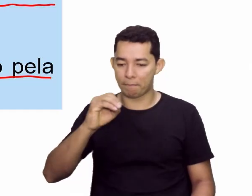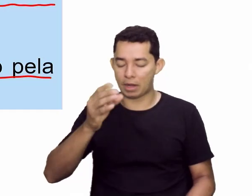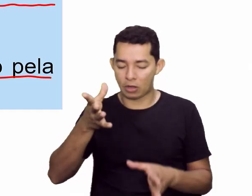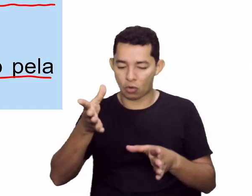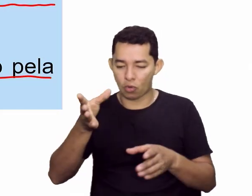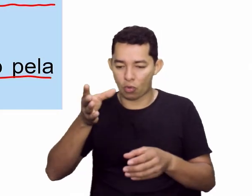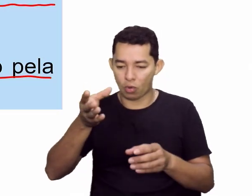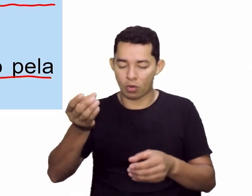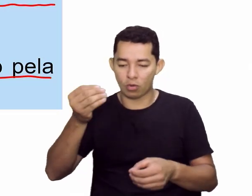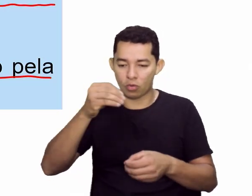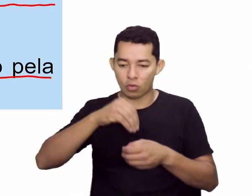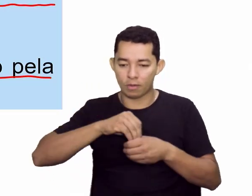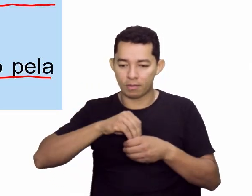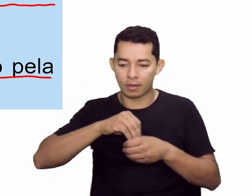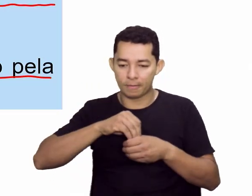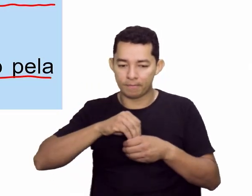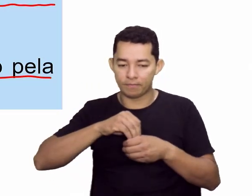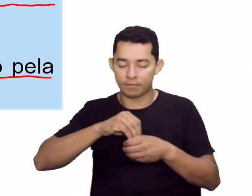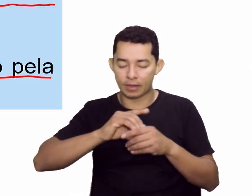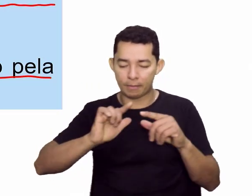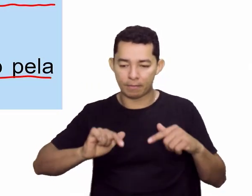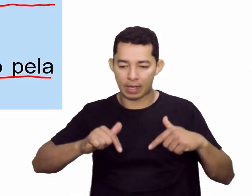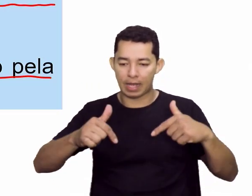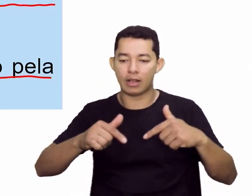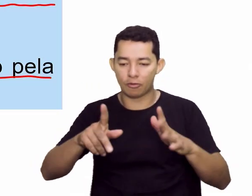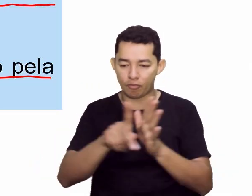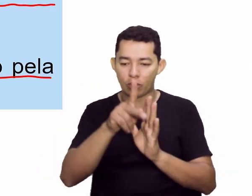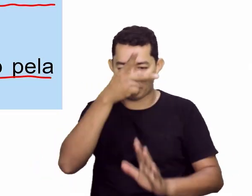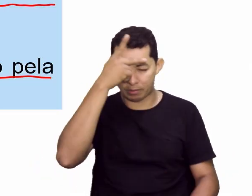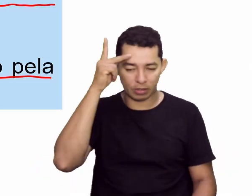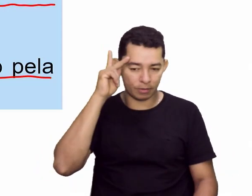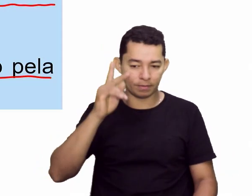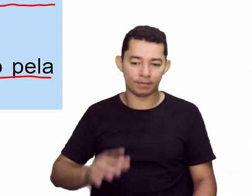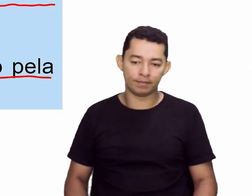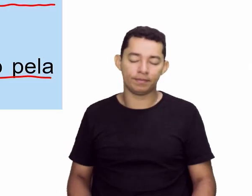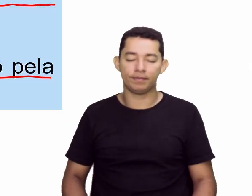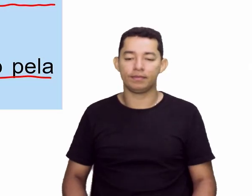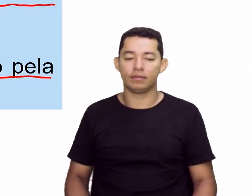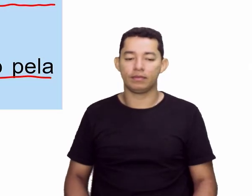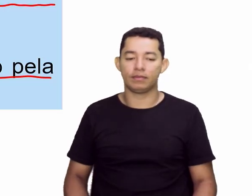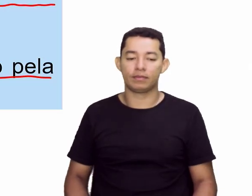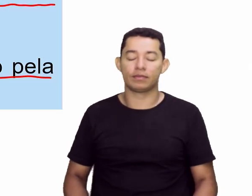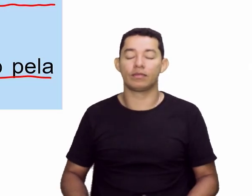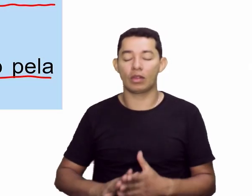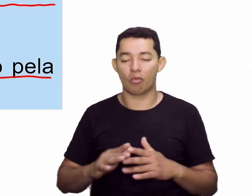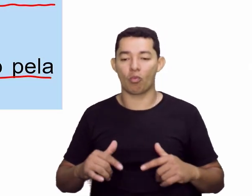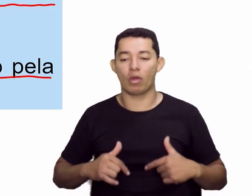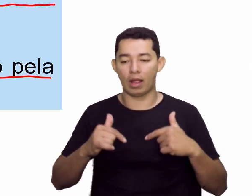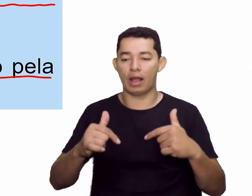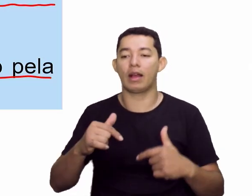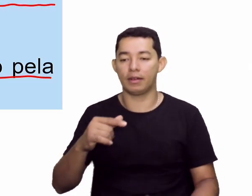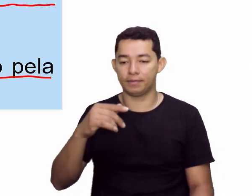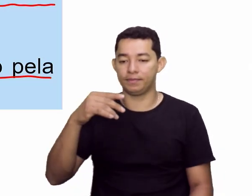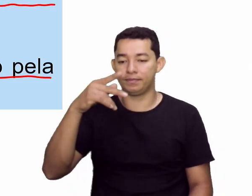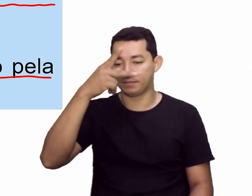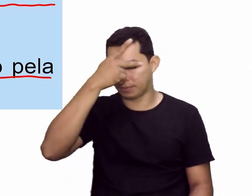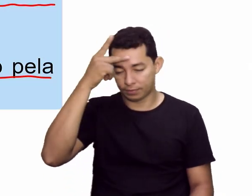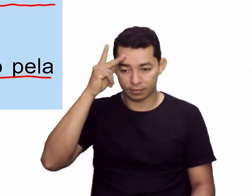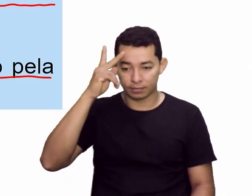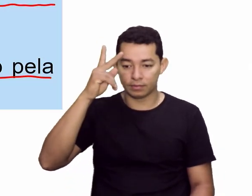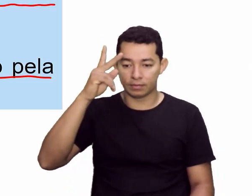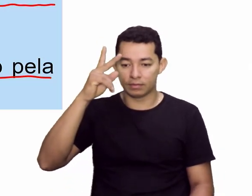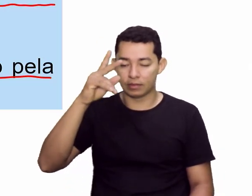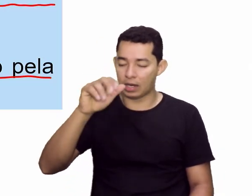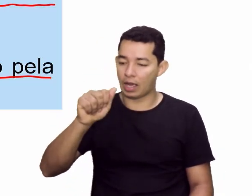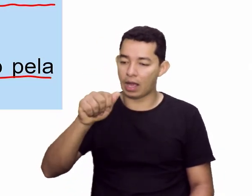atores no espetáculo teatral. Quer dizer, essa ação do ator, ela é importantíssima, porque ela também